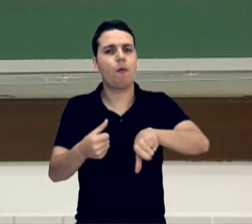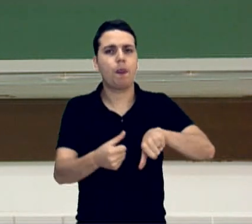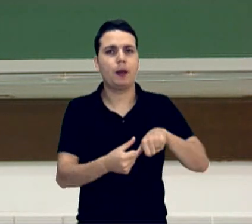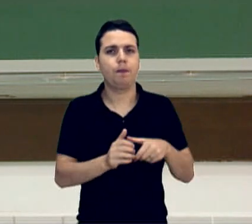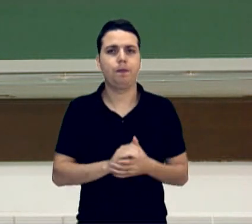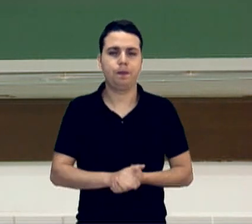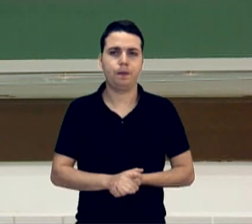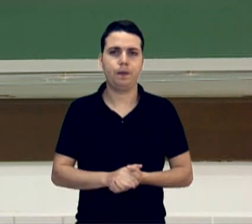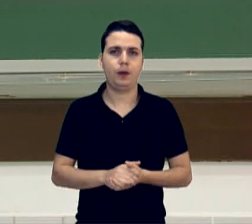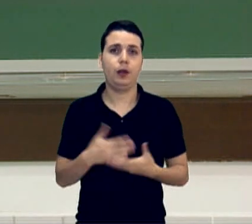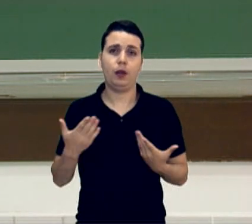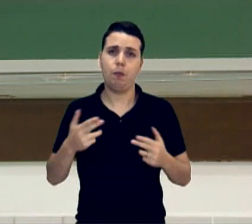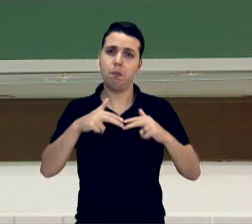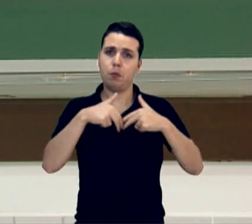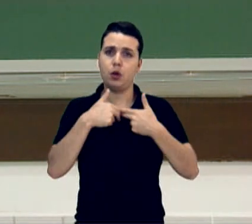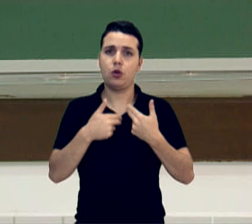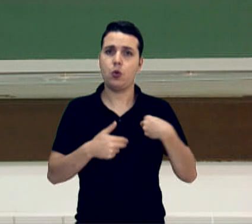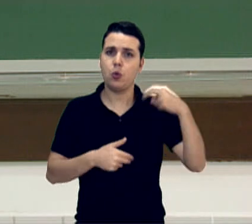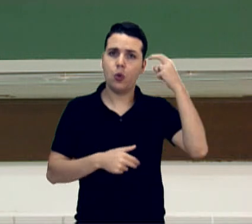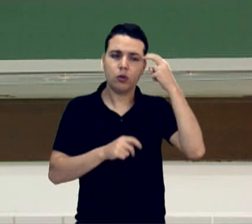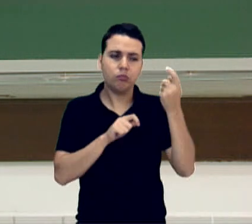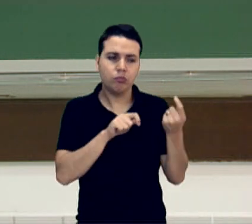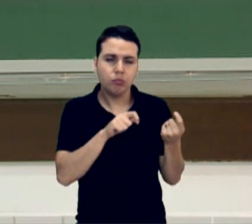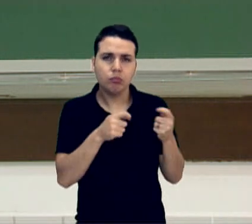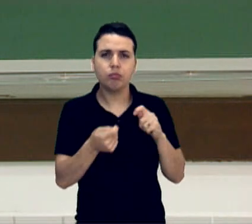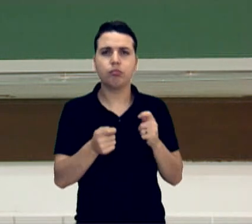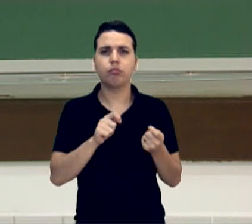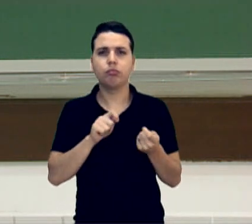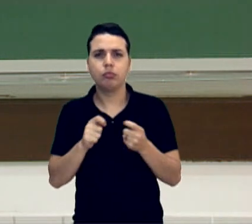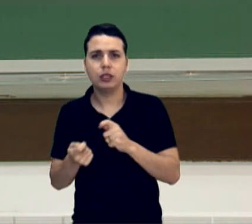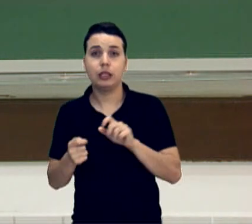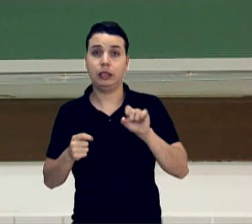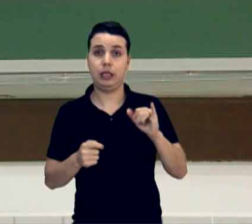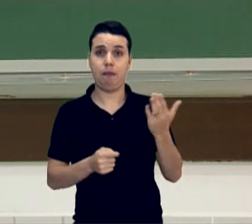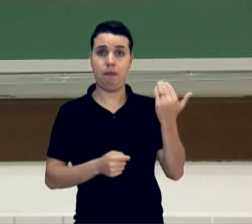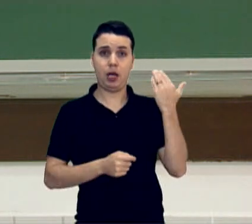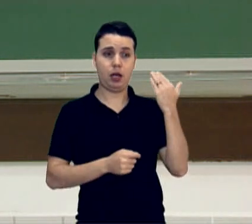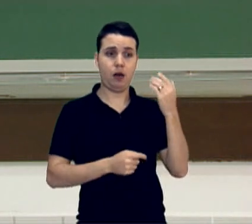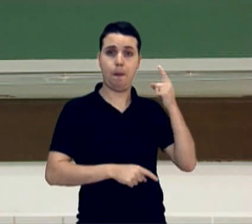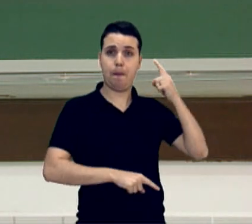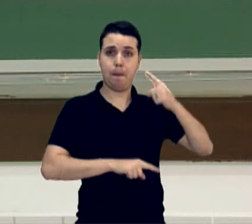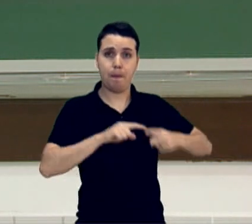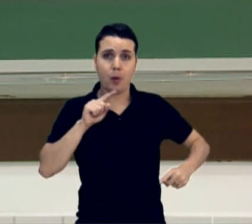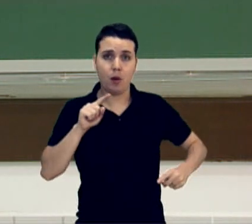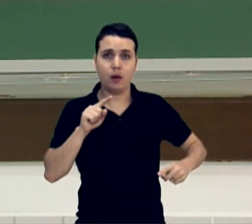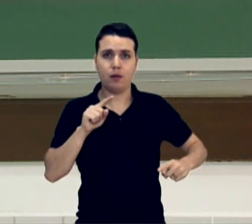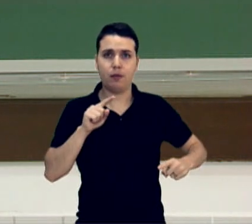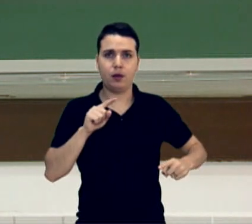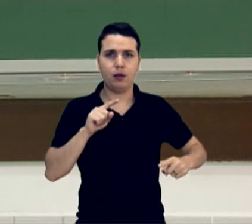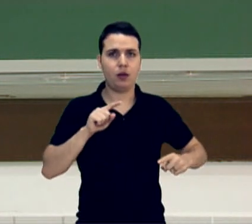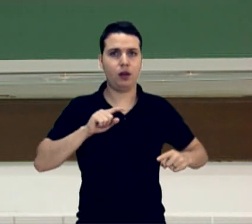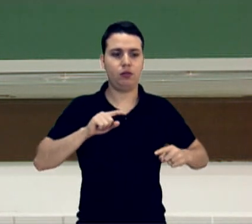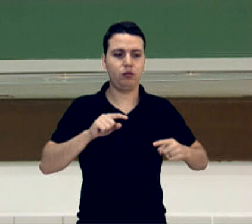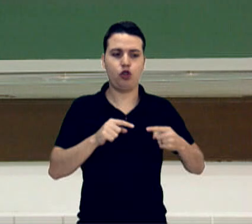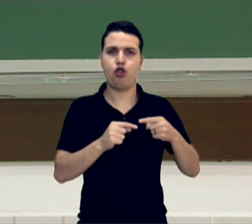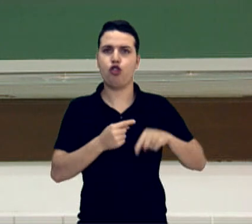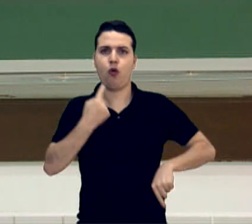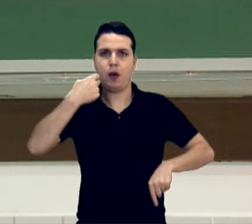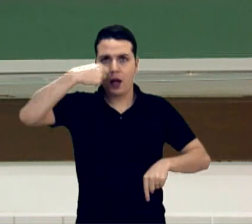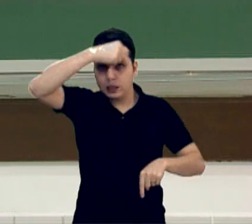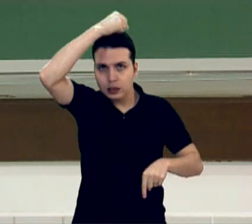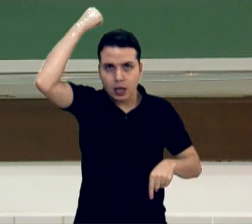a cultura vai se adequando. Então se antes ela era proibida, profana, aqui ela, né,